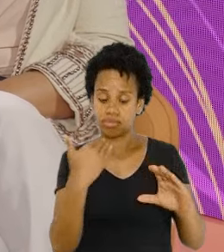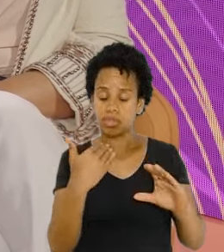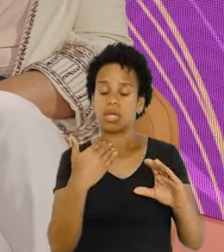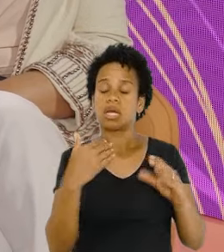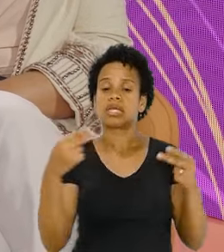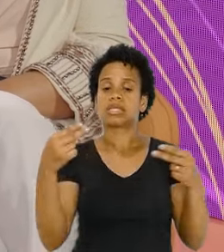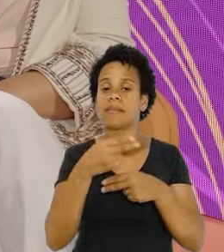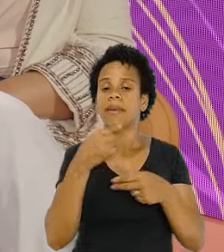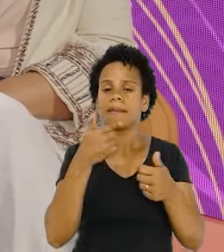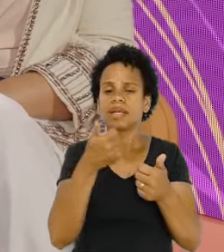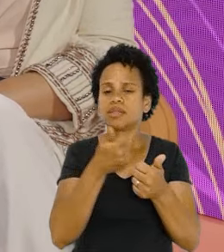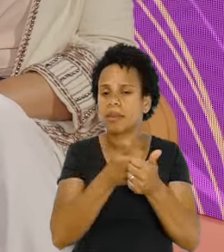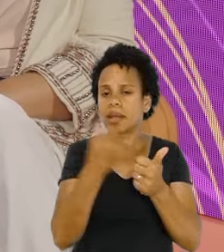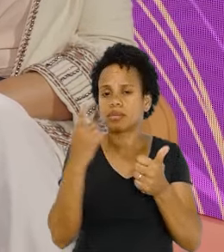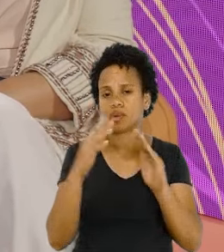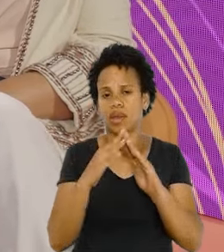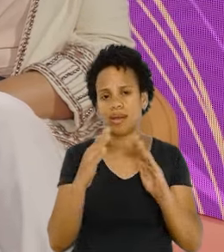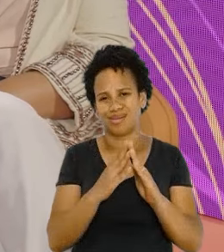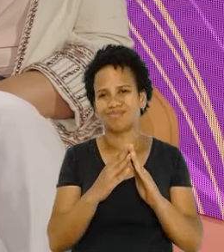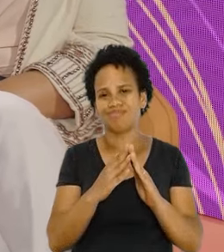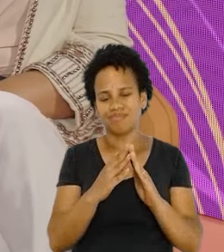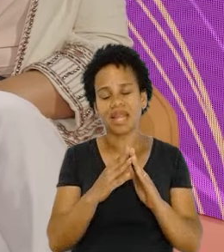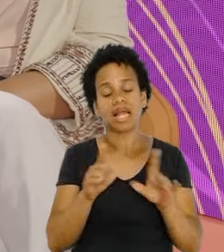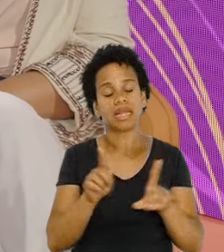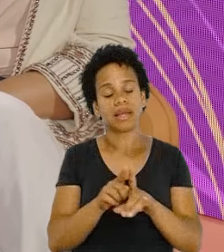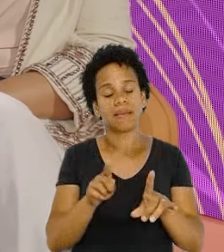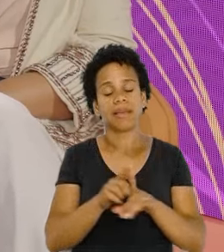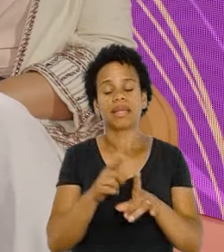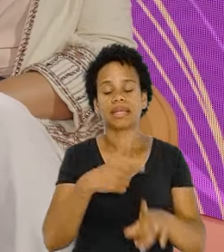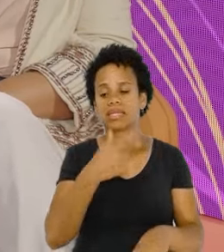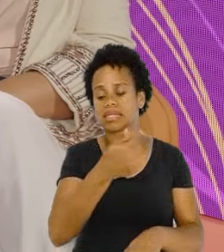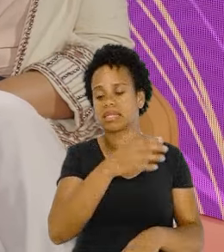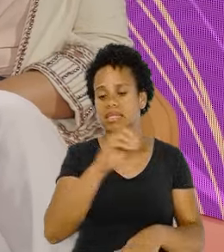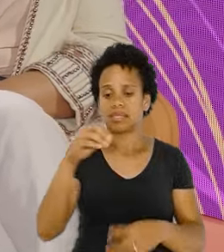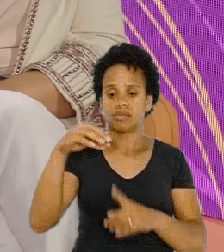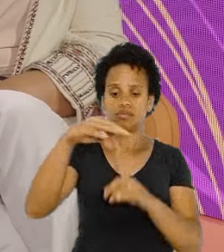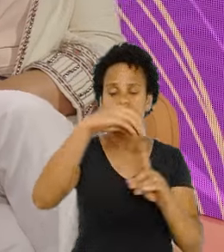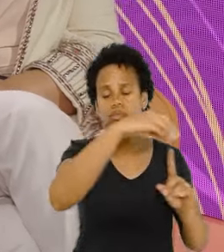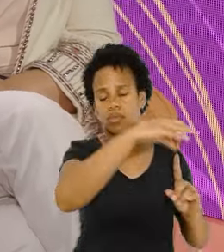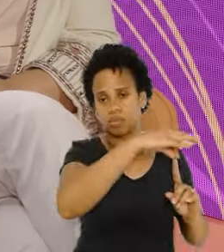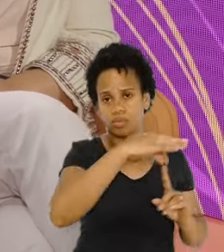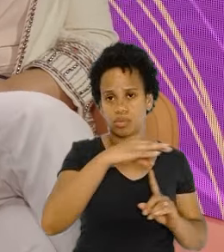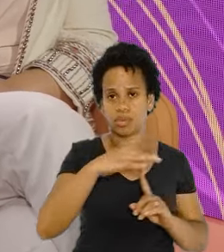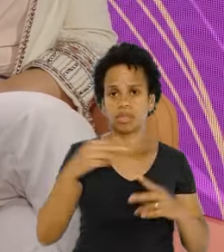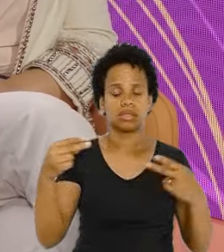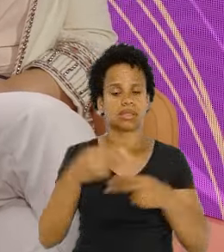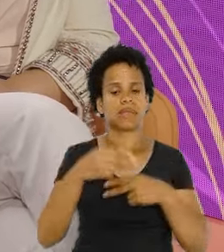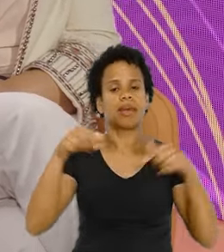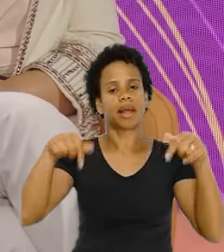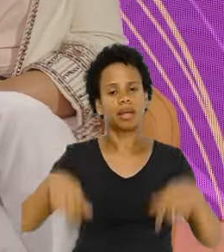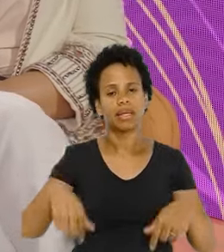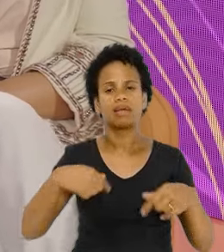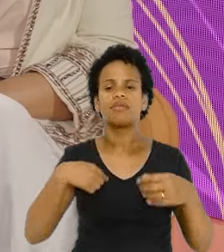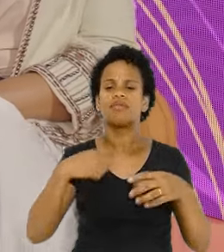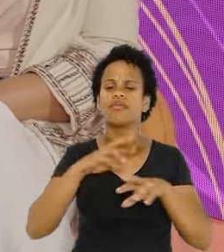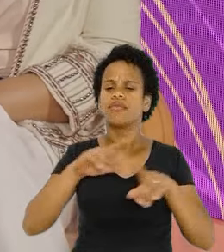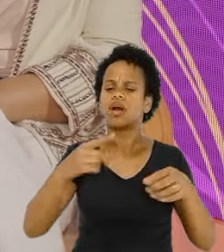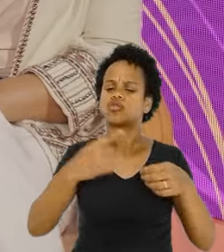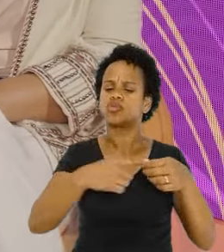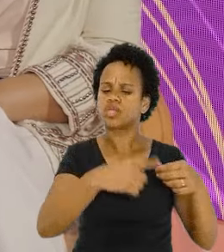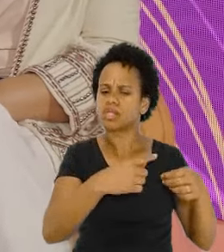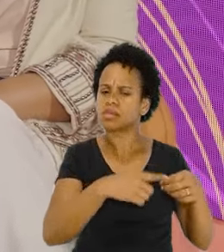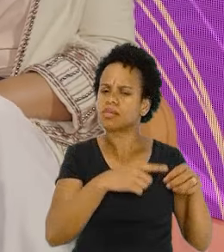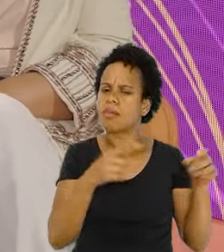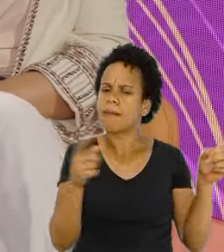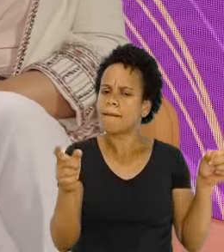e além dos 33 escritórios nós temos 700 postos do sebrai aqui em vários municípios pequenos do Estado de